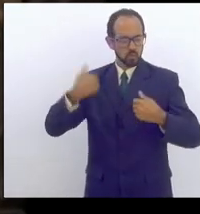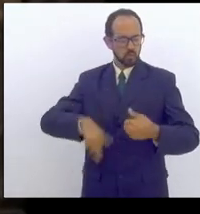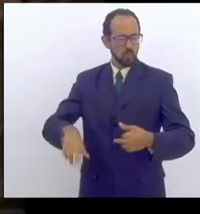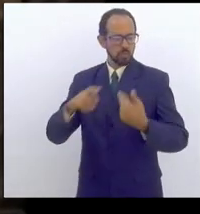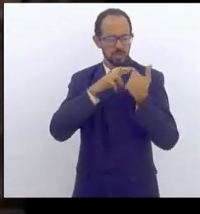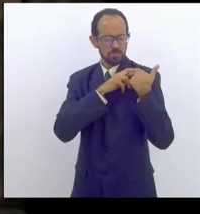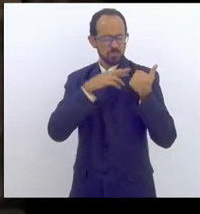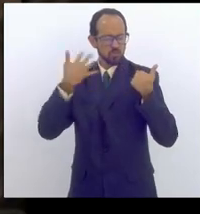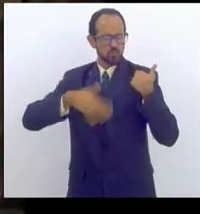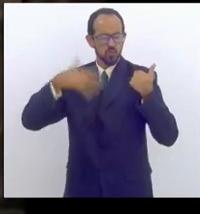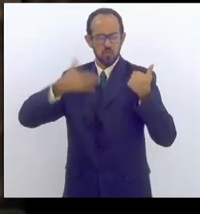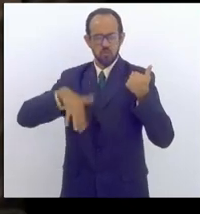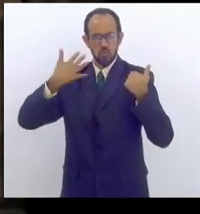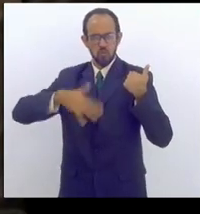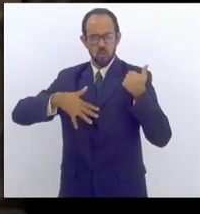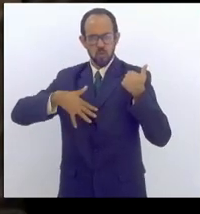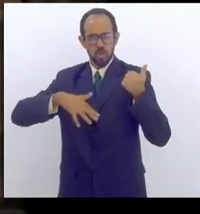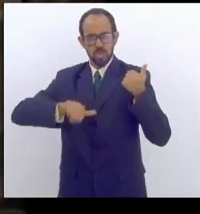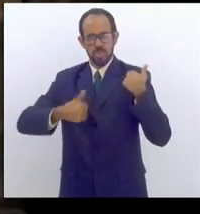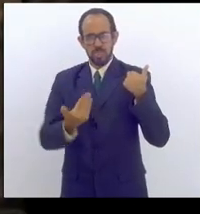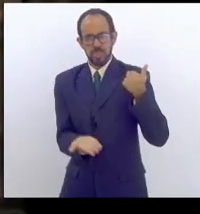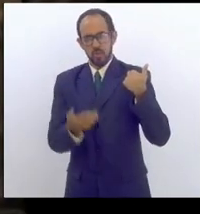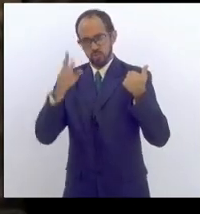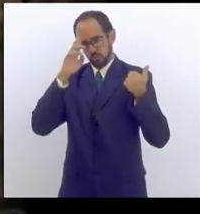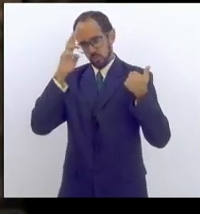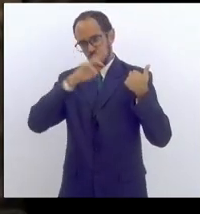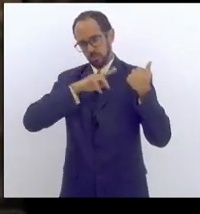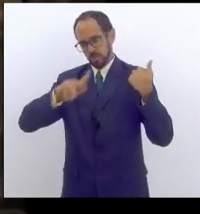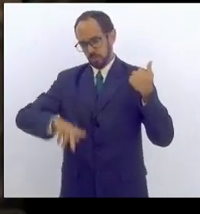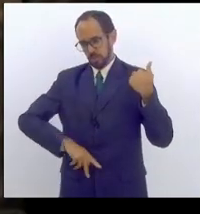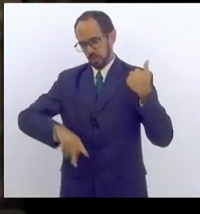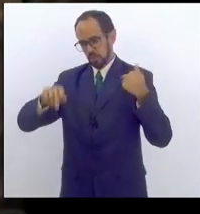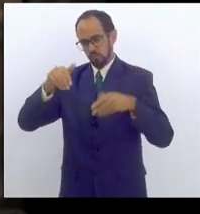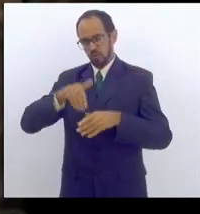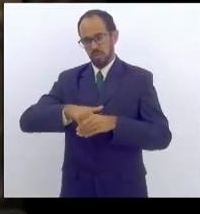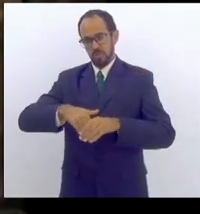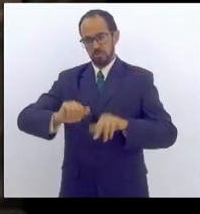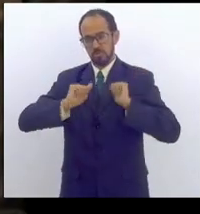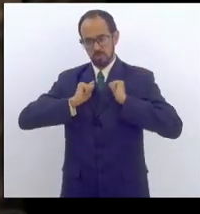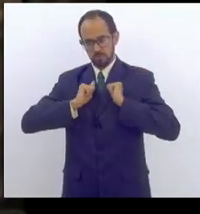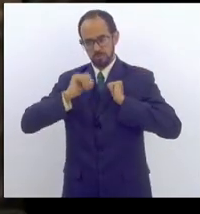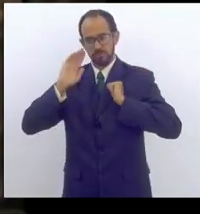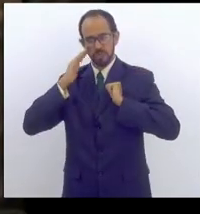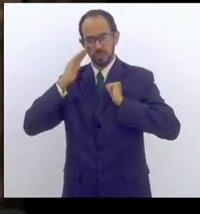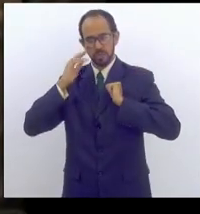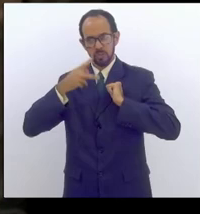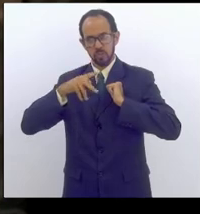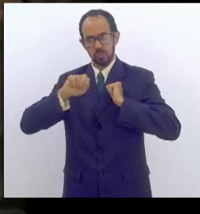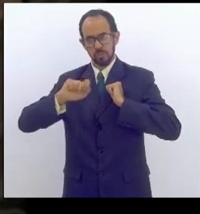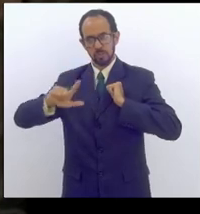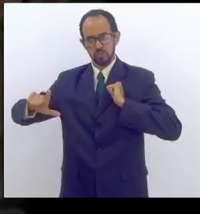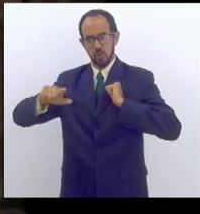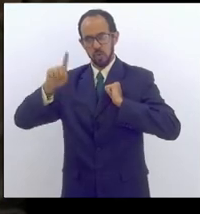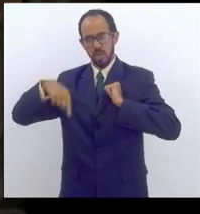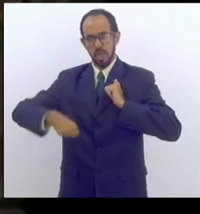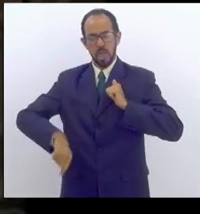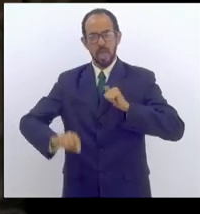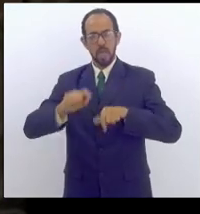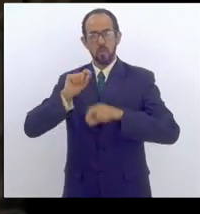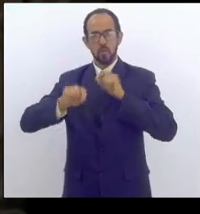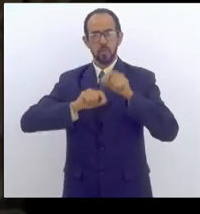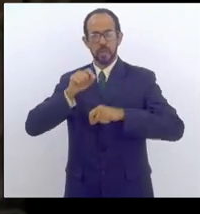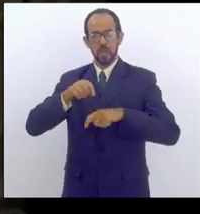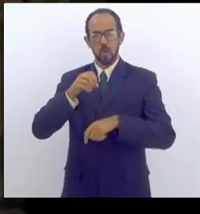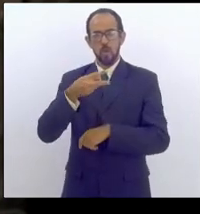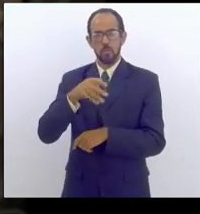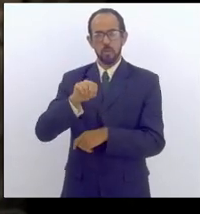senhor presidente, o voto era por abstenção, entendendo que o trabalho do pessoal aqui será, sim, uma oposição responsável,